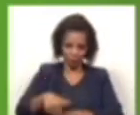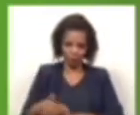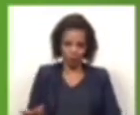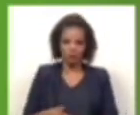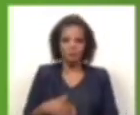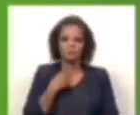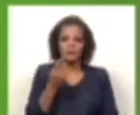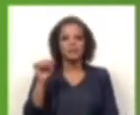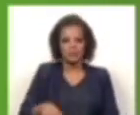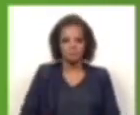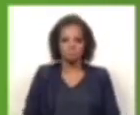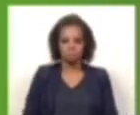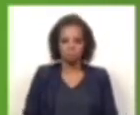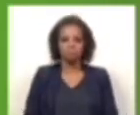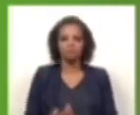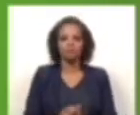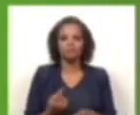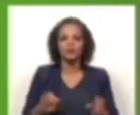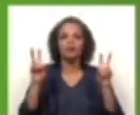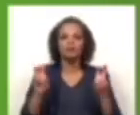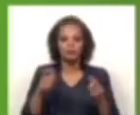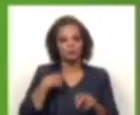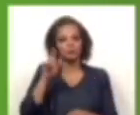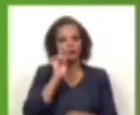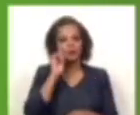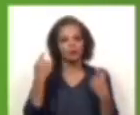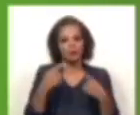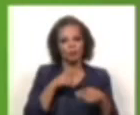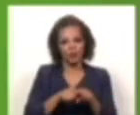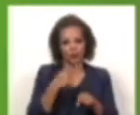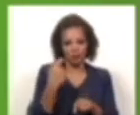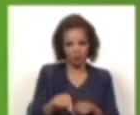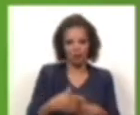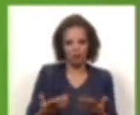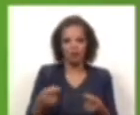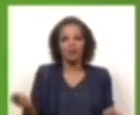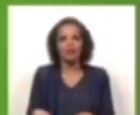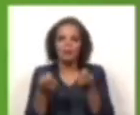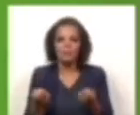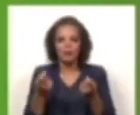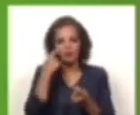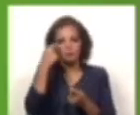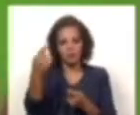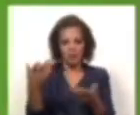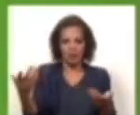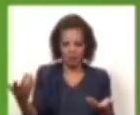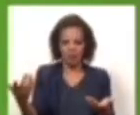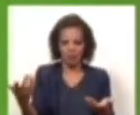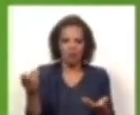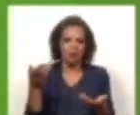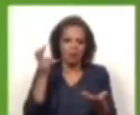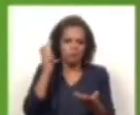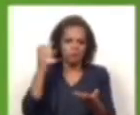diria que sim até porque esta é uma assunto com importância política nós estamos numa campanha muito especial criado não temos há